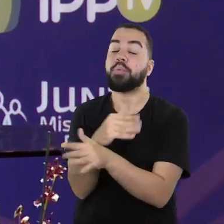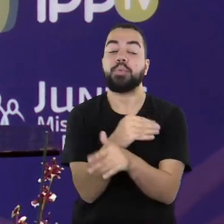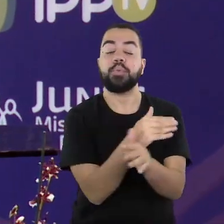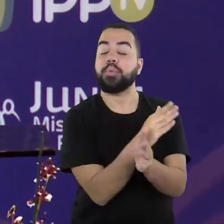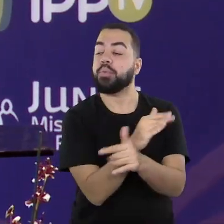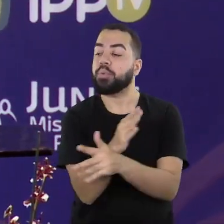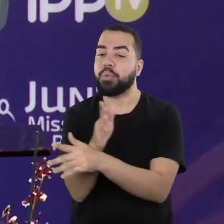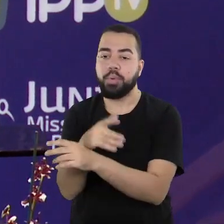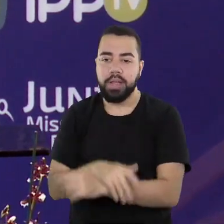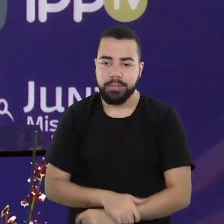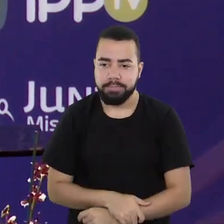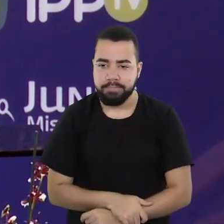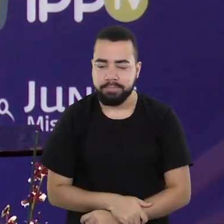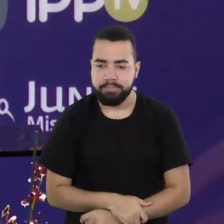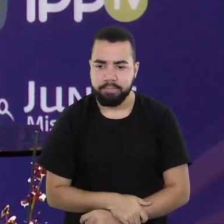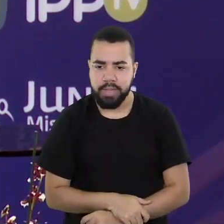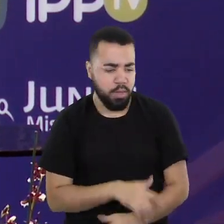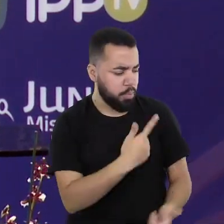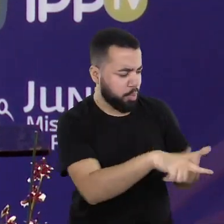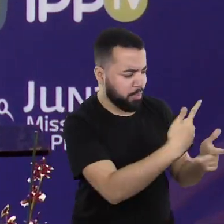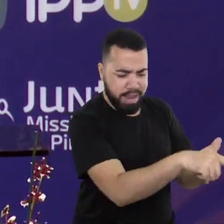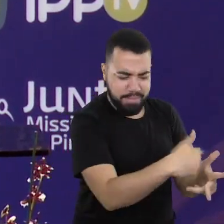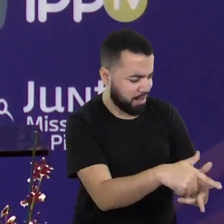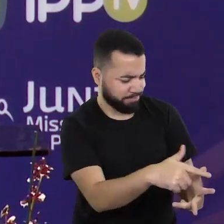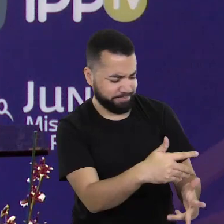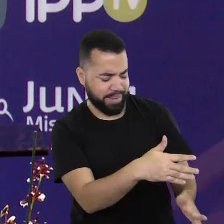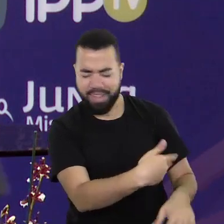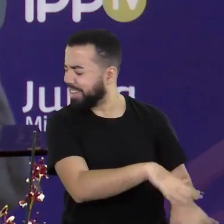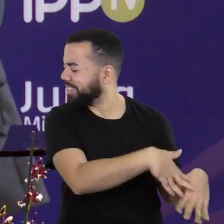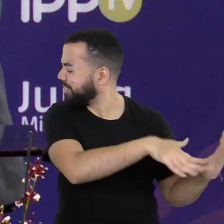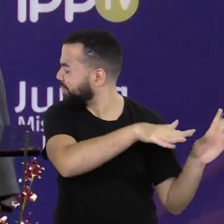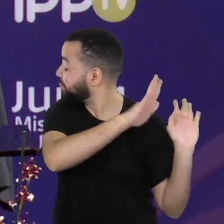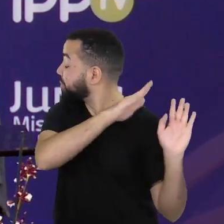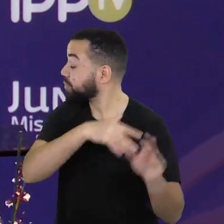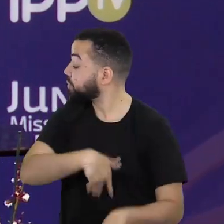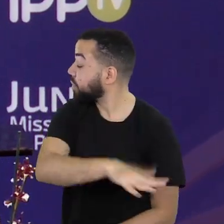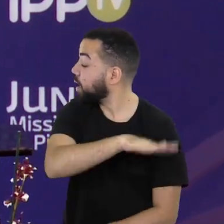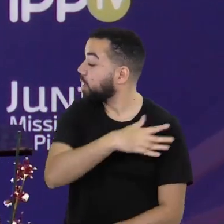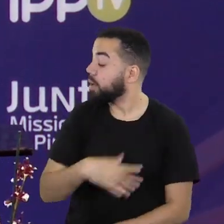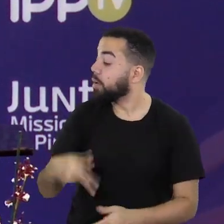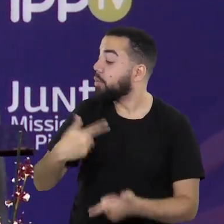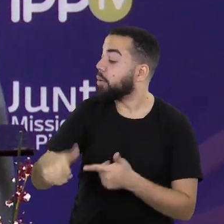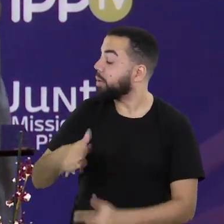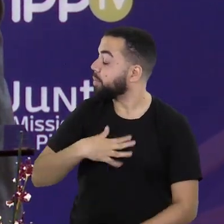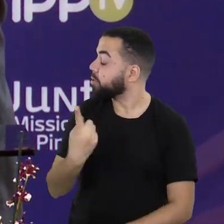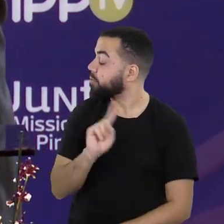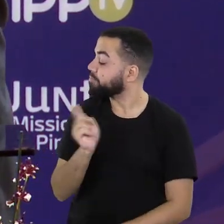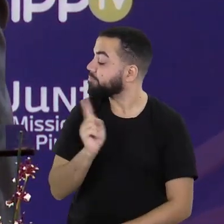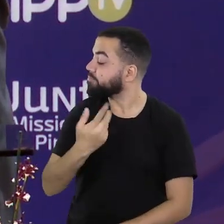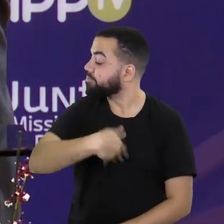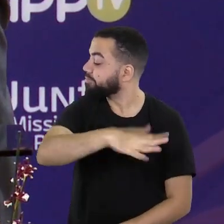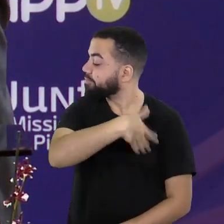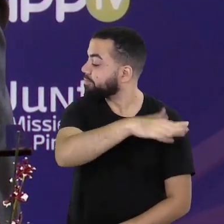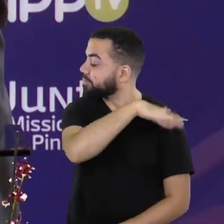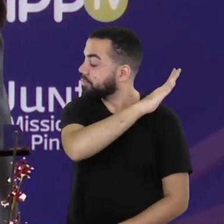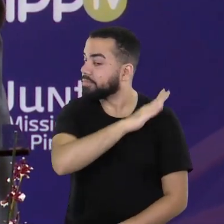outro. Eu não vejo o problema do outro. E ainda que eu veja o problema, eu digo, isso não é problema meu.